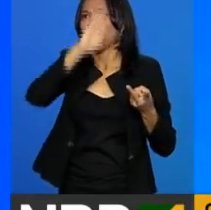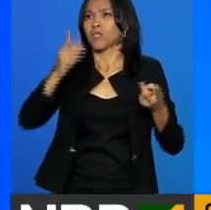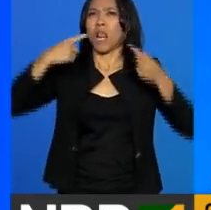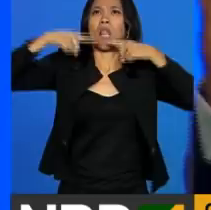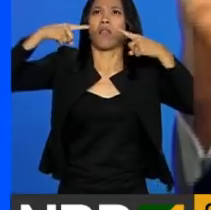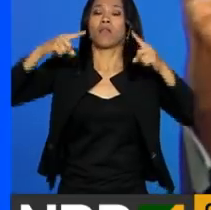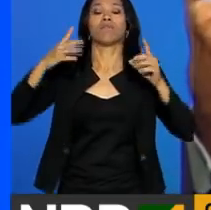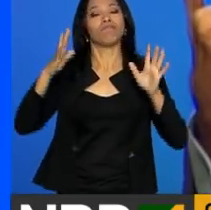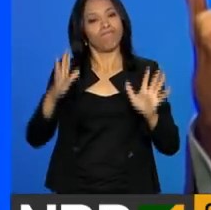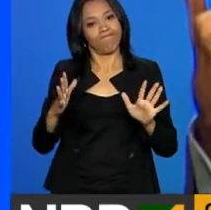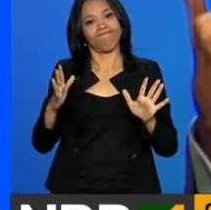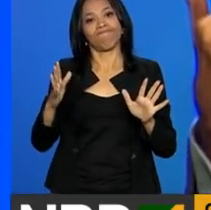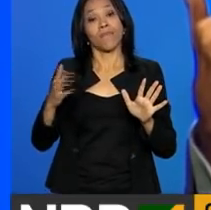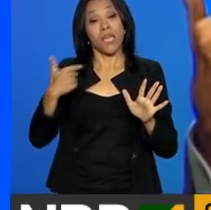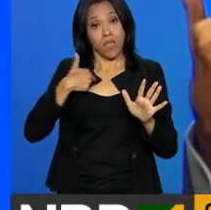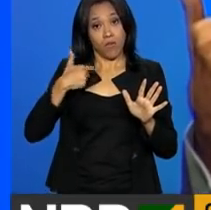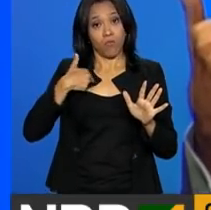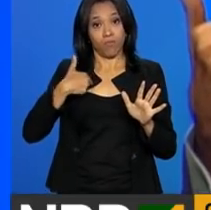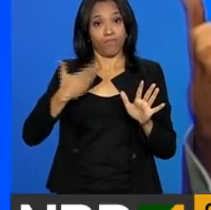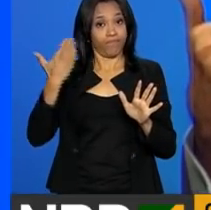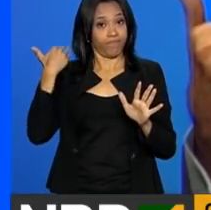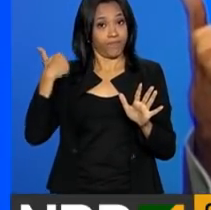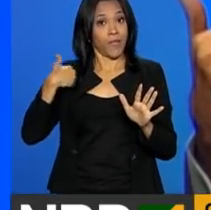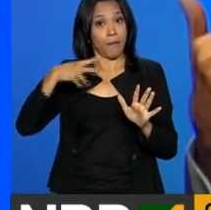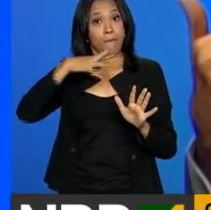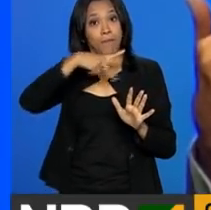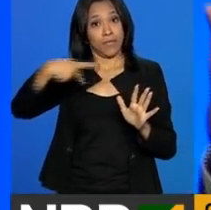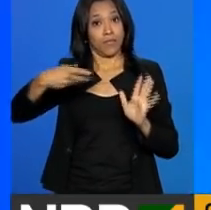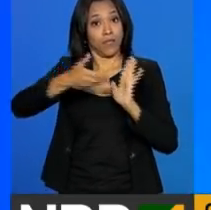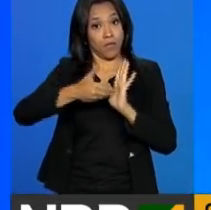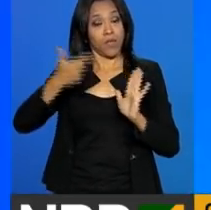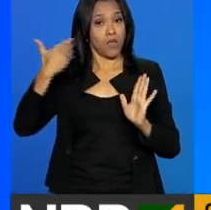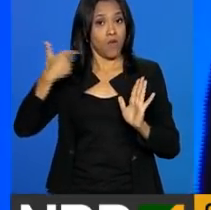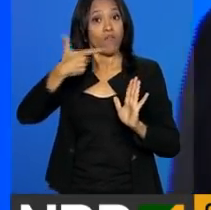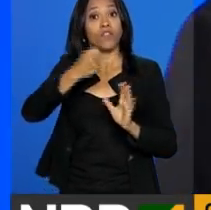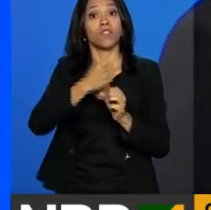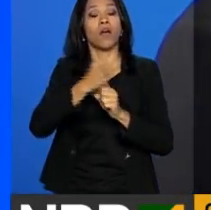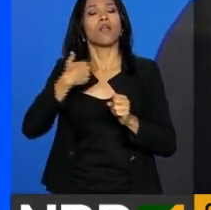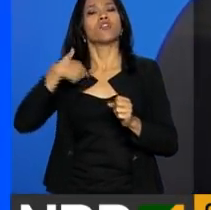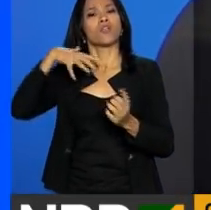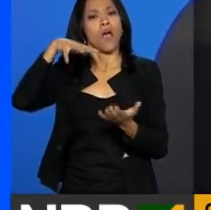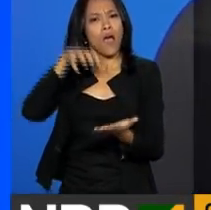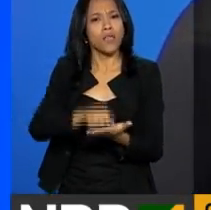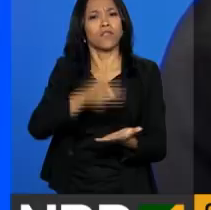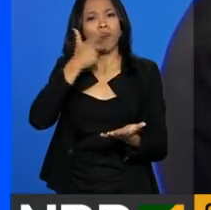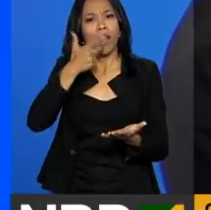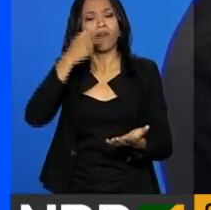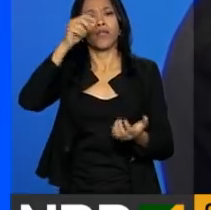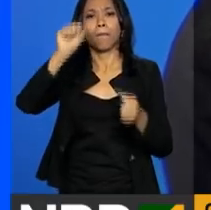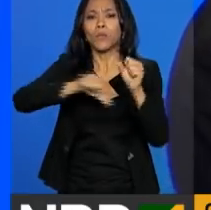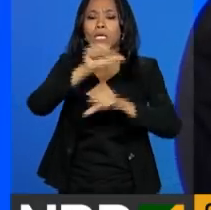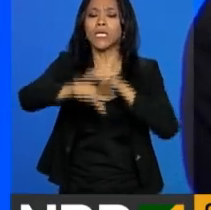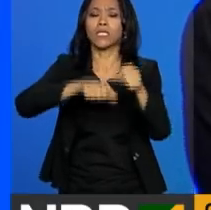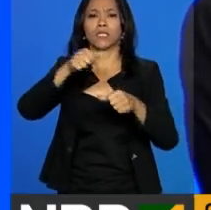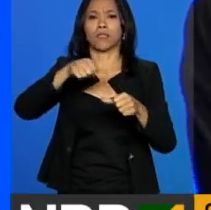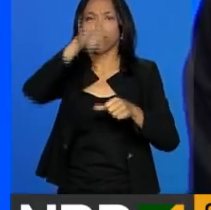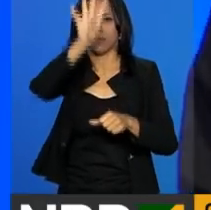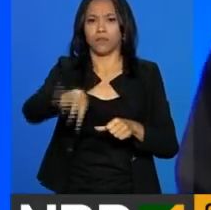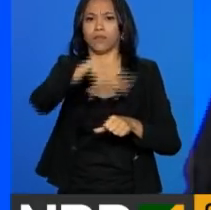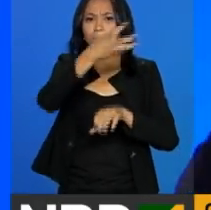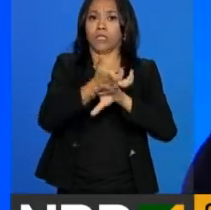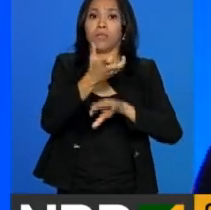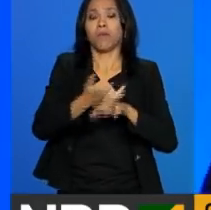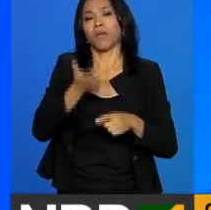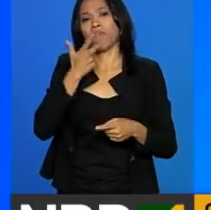já se falava da reforma no ensino médico ao fundamento de que o aluno do fundamental do médio não sabia falar português eu não